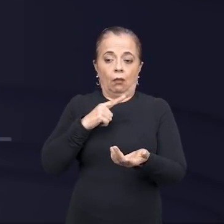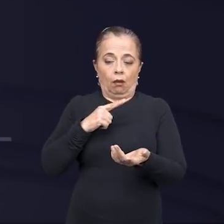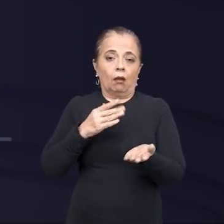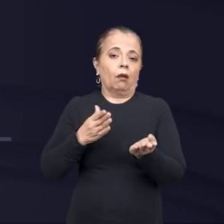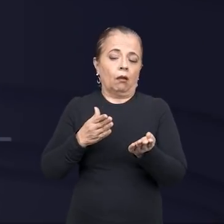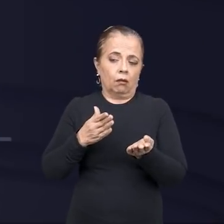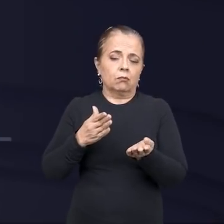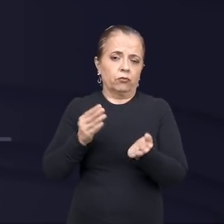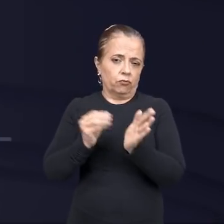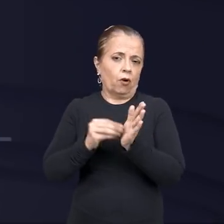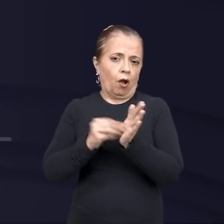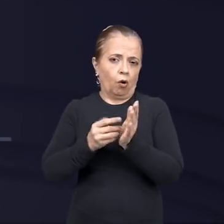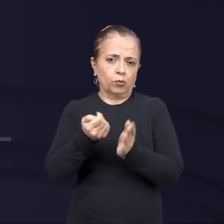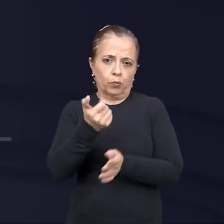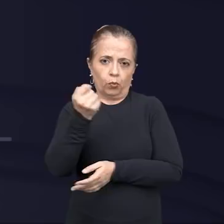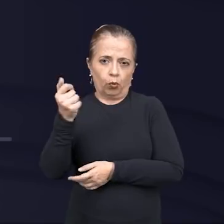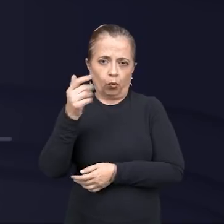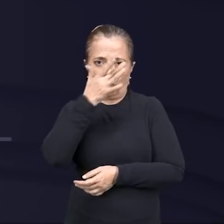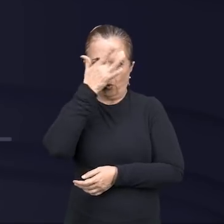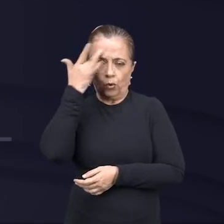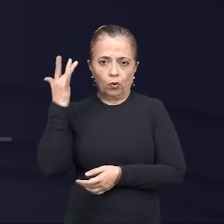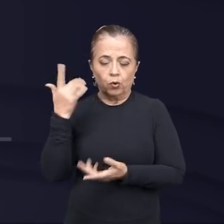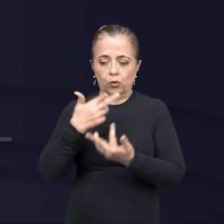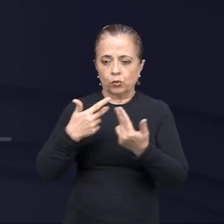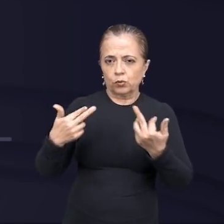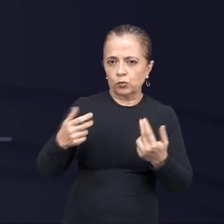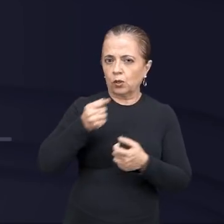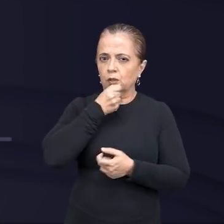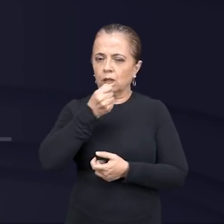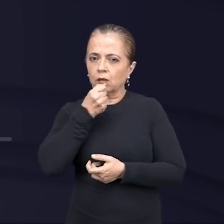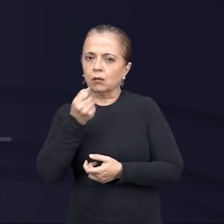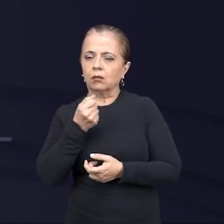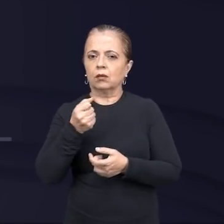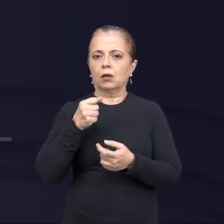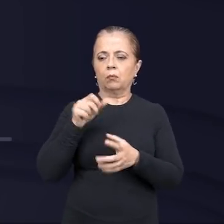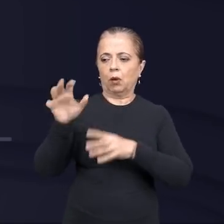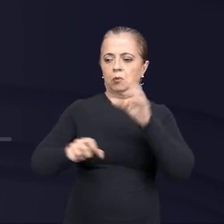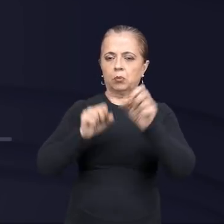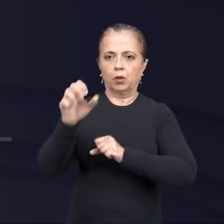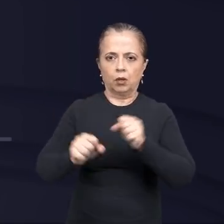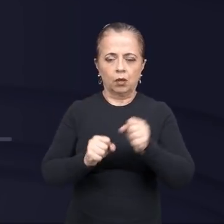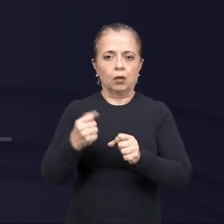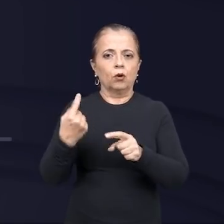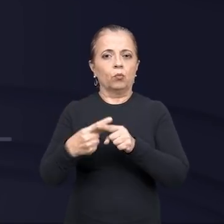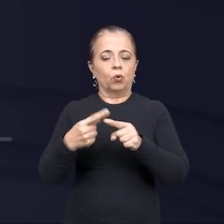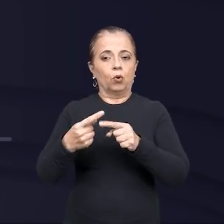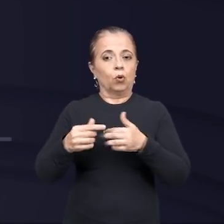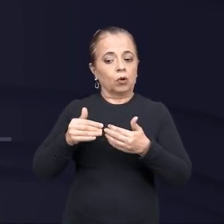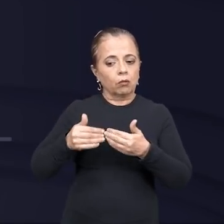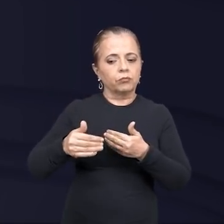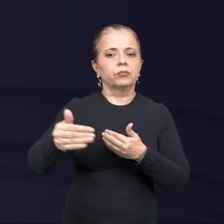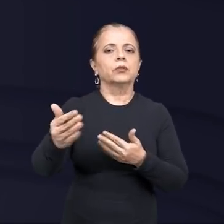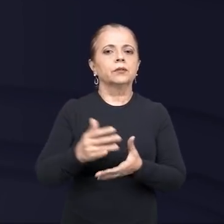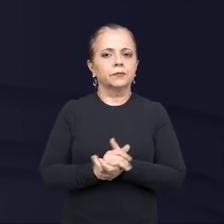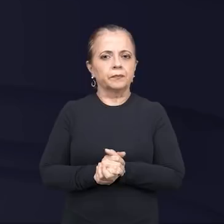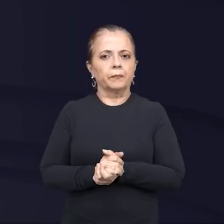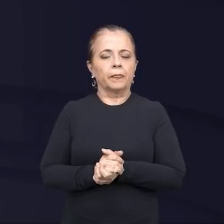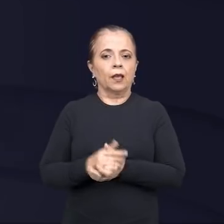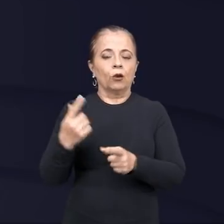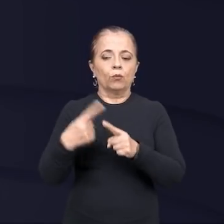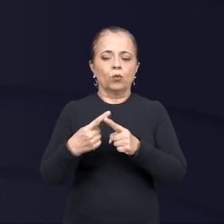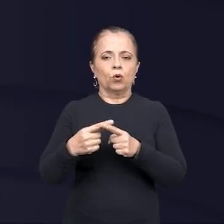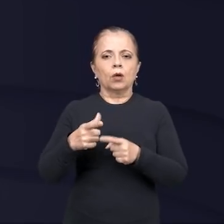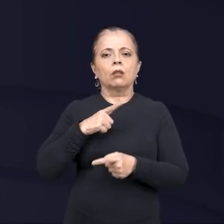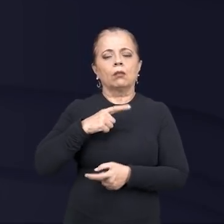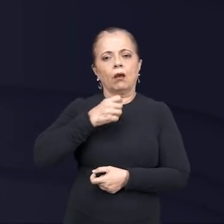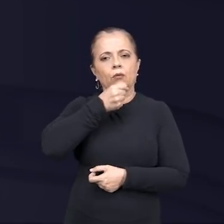algum caminho para percorrer, mas acredito que o caminho percorrido já seja mais substancial do que está por vir. Alguns depoimentos